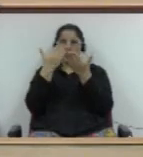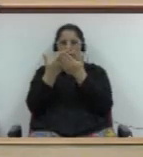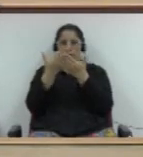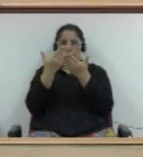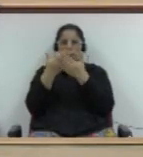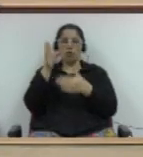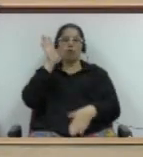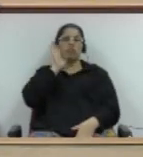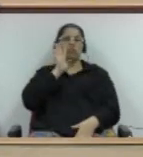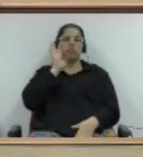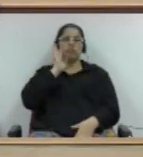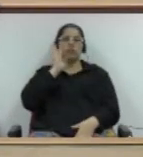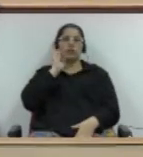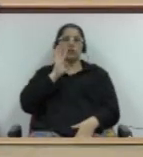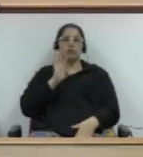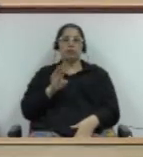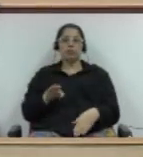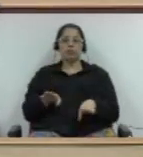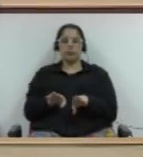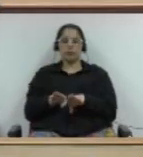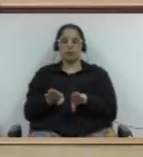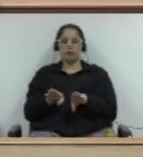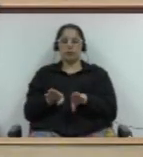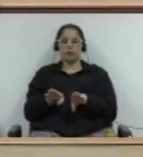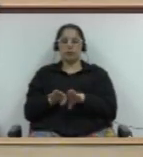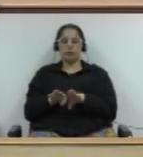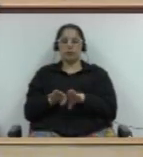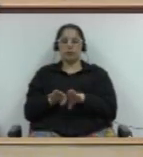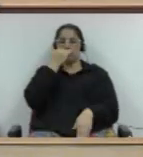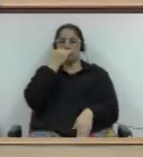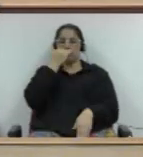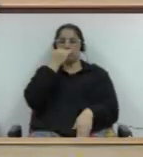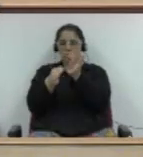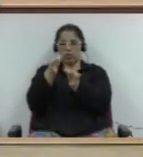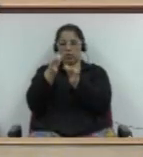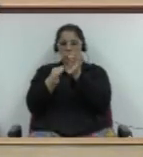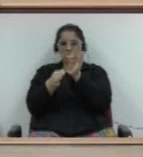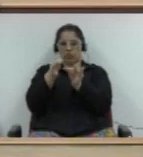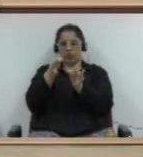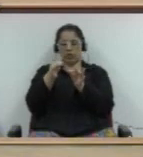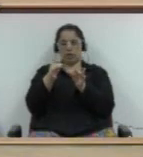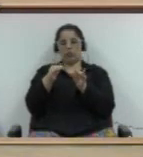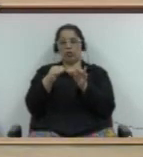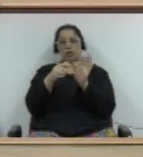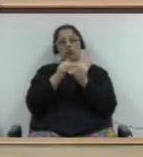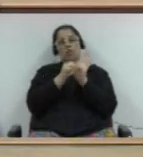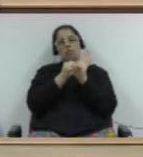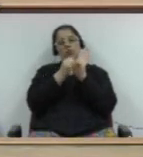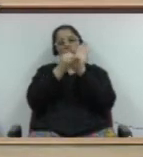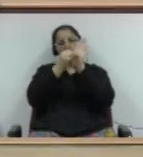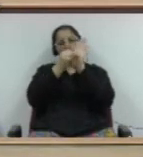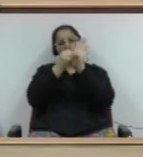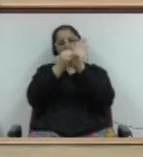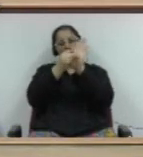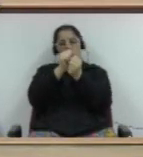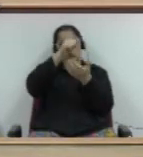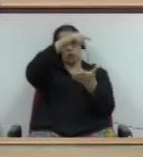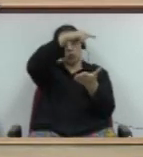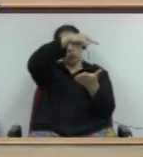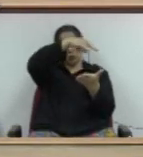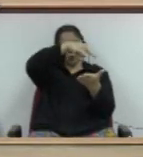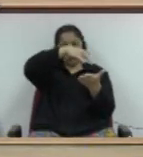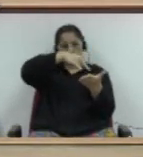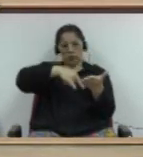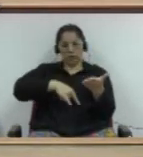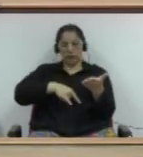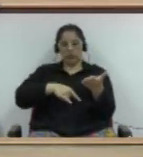melhor análise da proposta, encaminhamos a justificativa necessária à sua apresentação, bem como documentação anexa, no